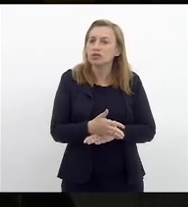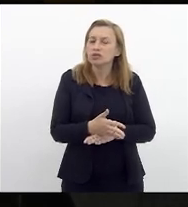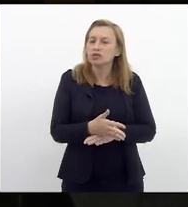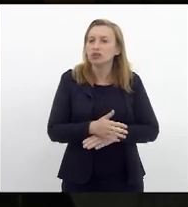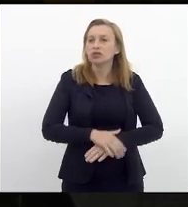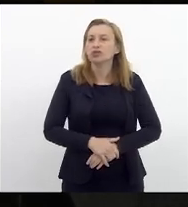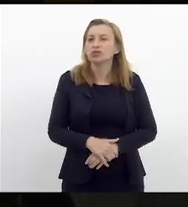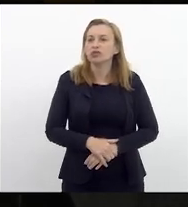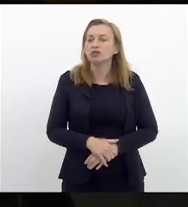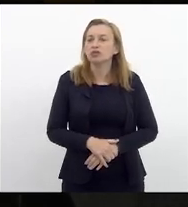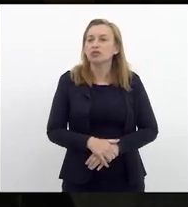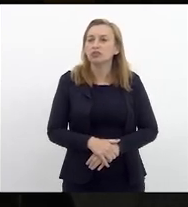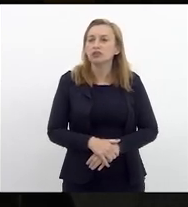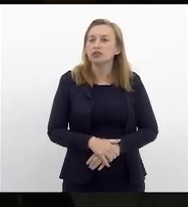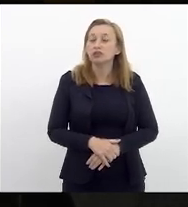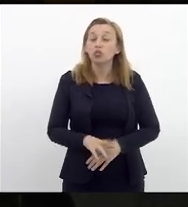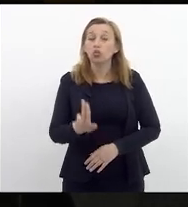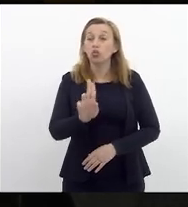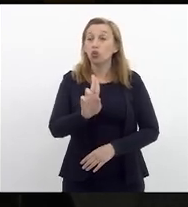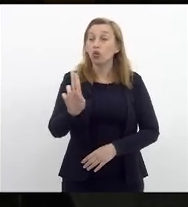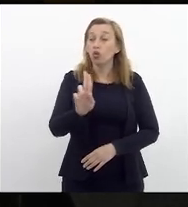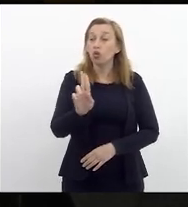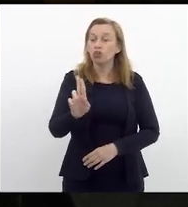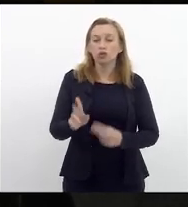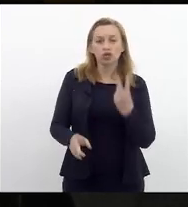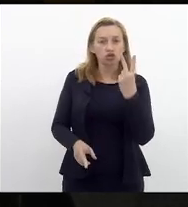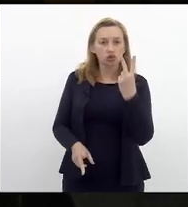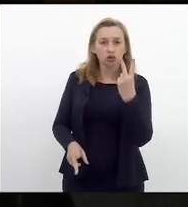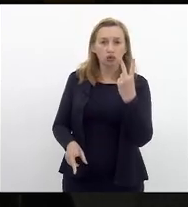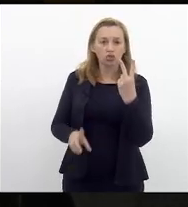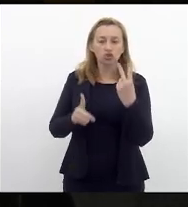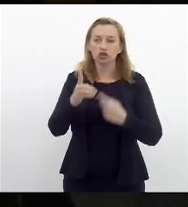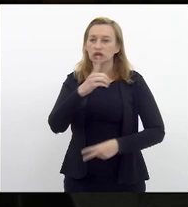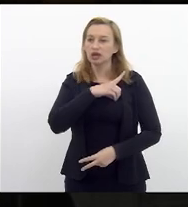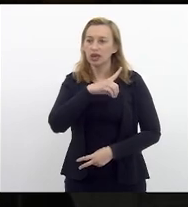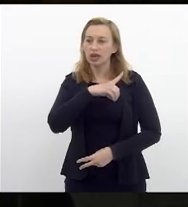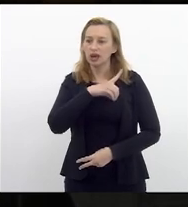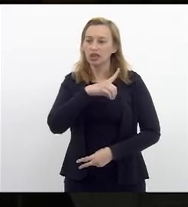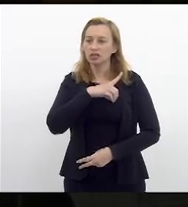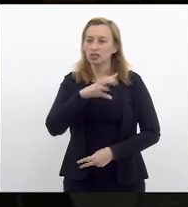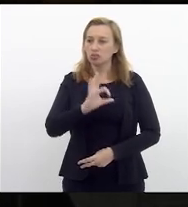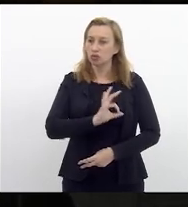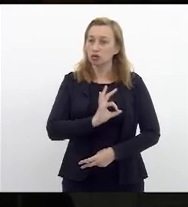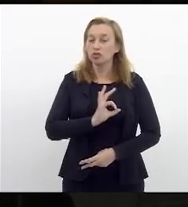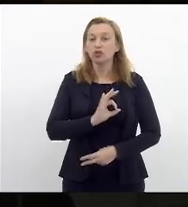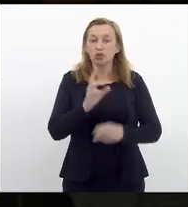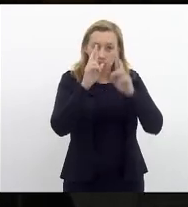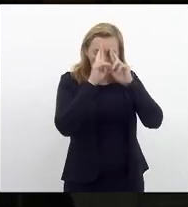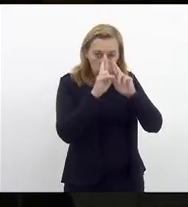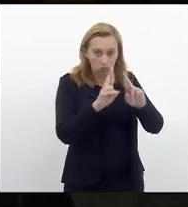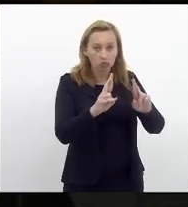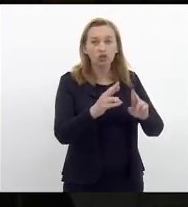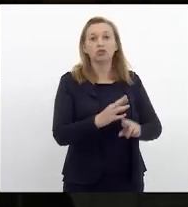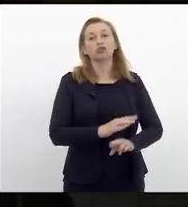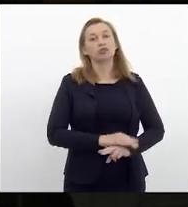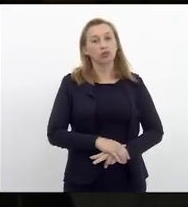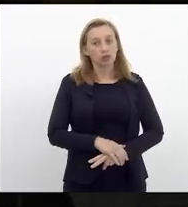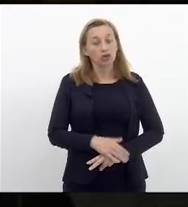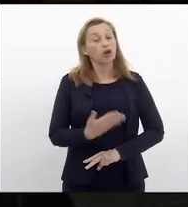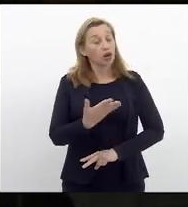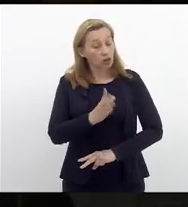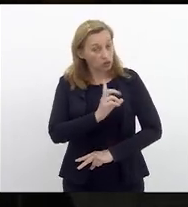Sorrelfa o nome de 2 delegados de polícia, com todo o respeito aos